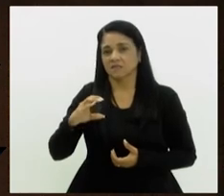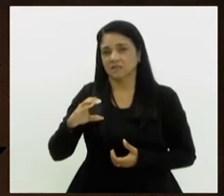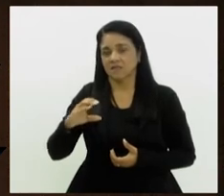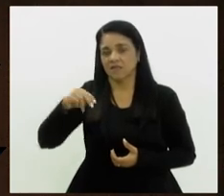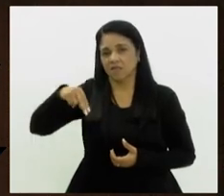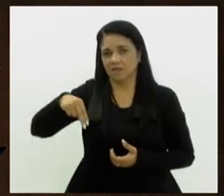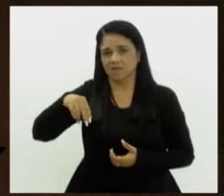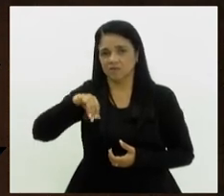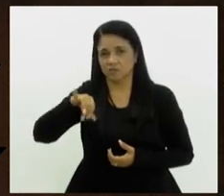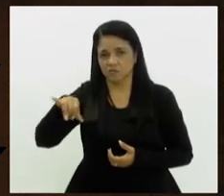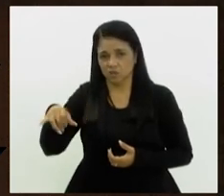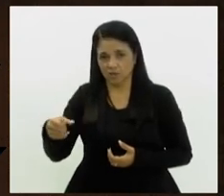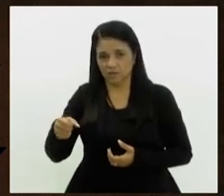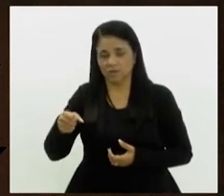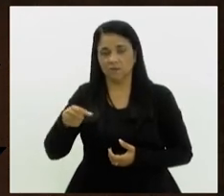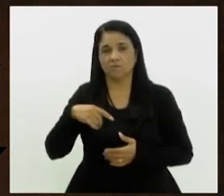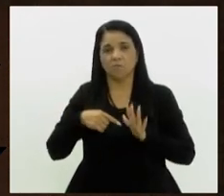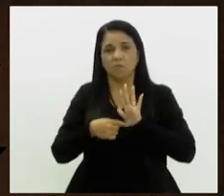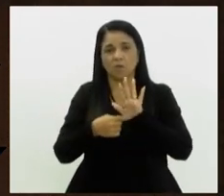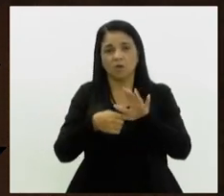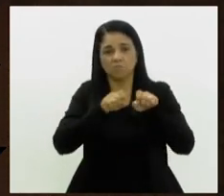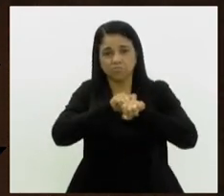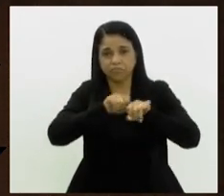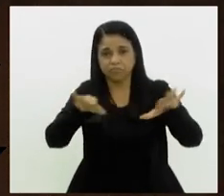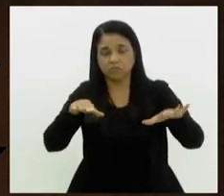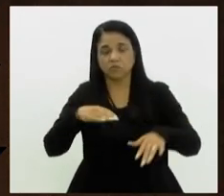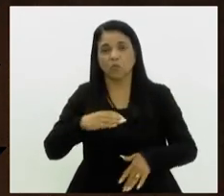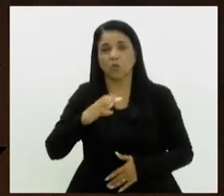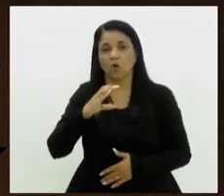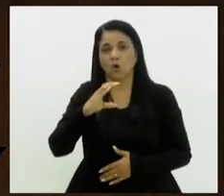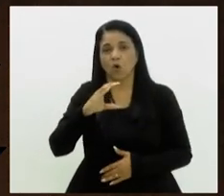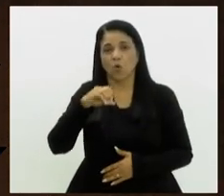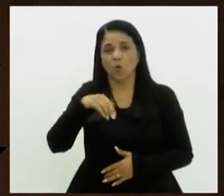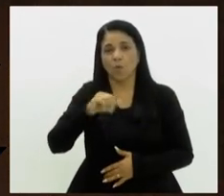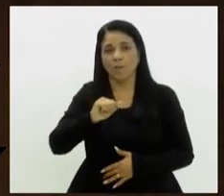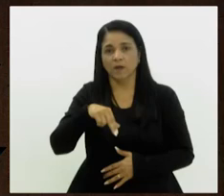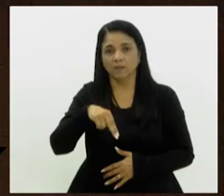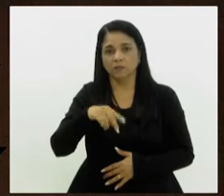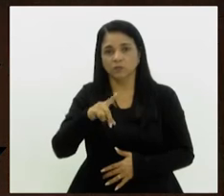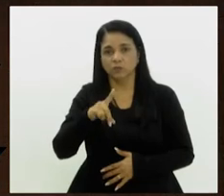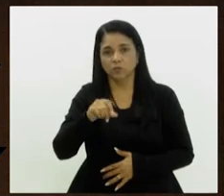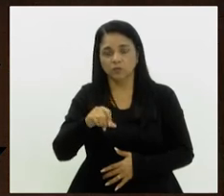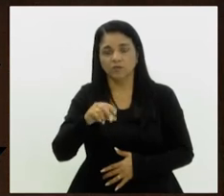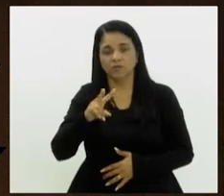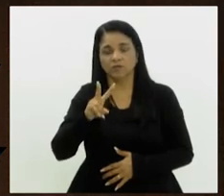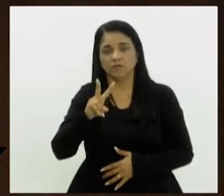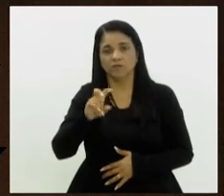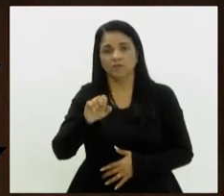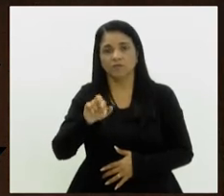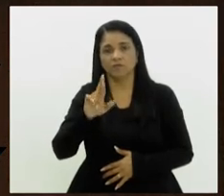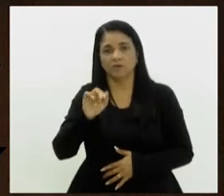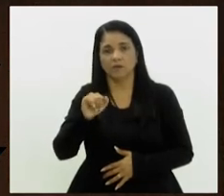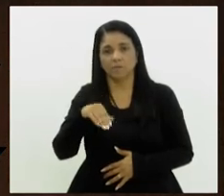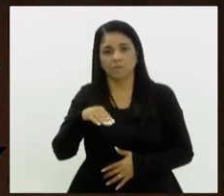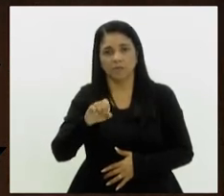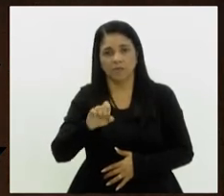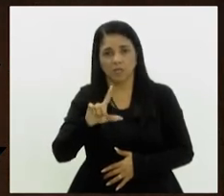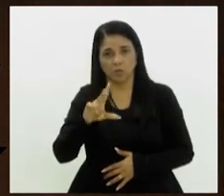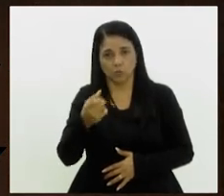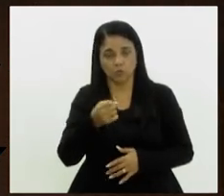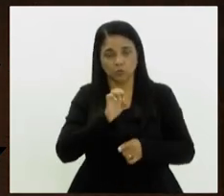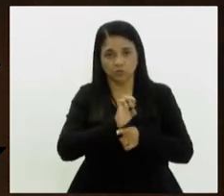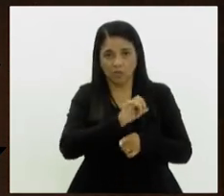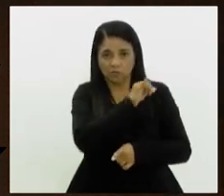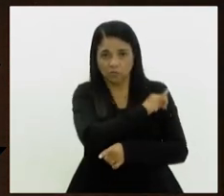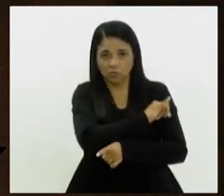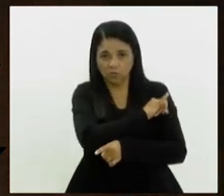O CNJ aponta a expansão do Comando Vermelho após decisão do STF no Estado do Rio de Janeiro. Aqui estamos falando